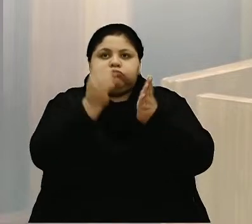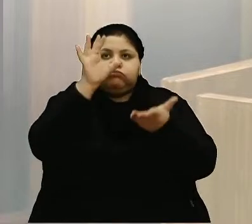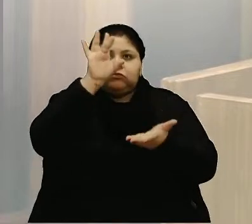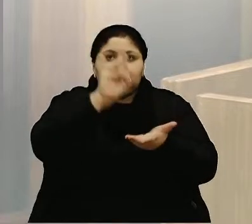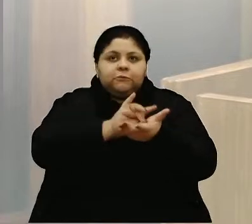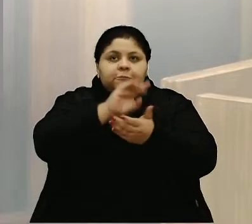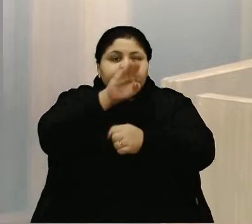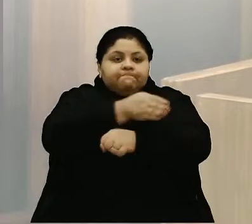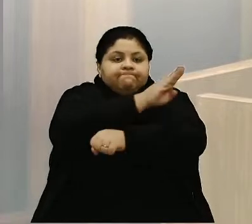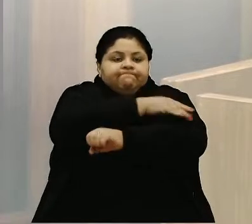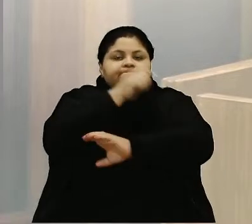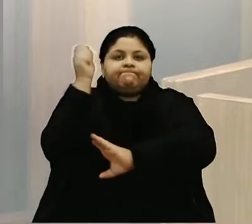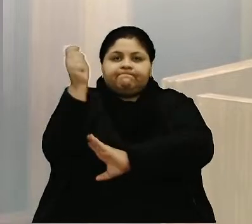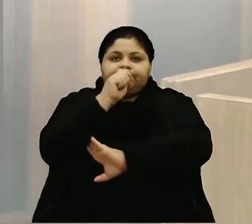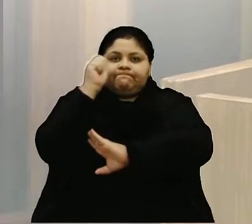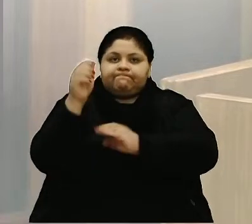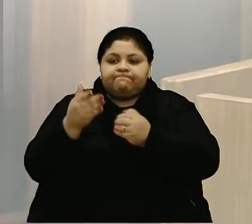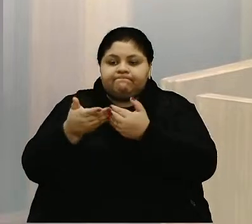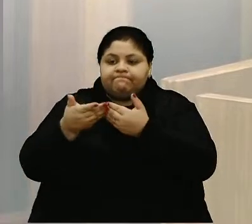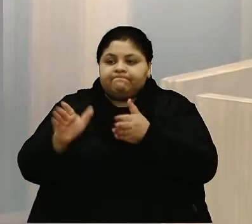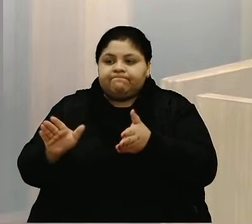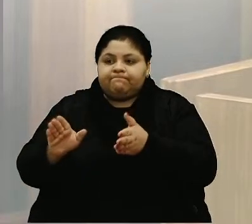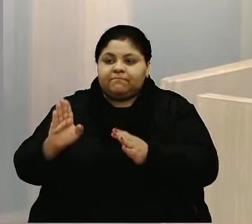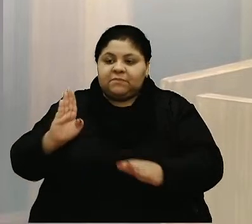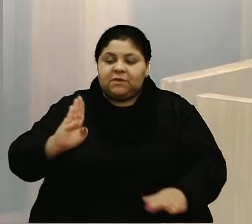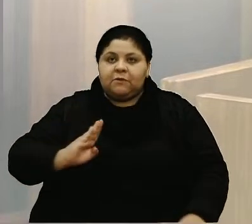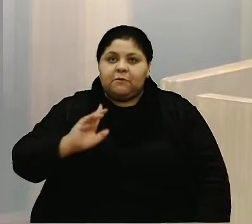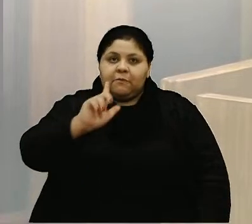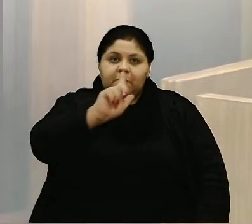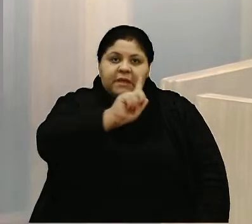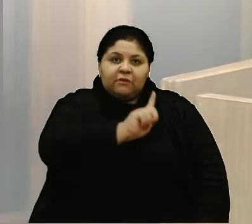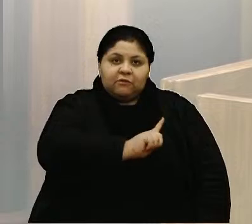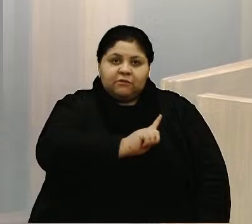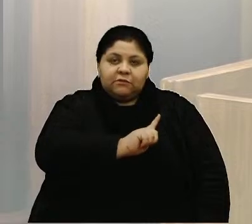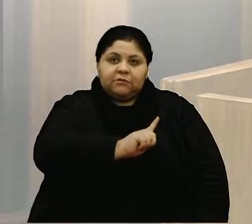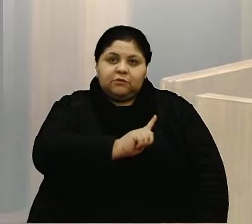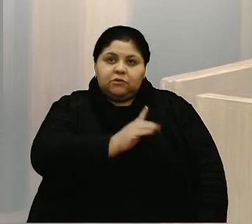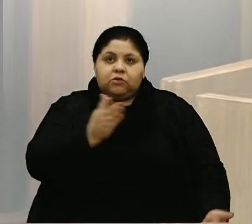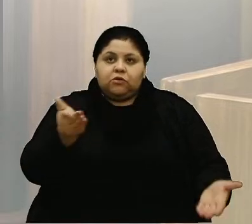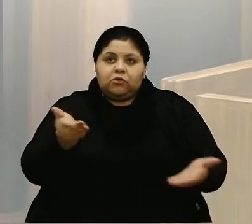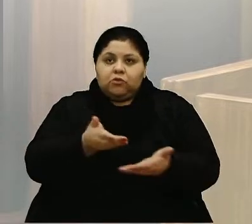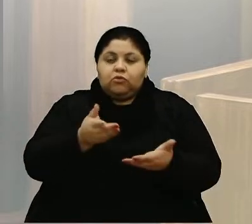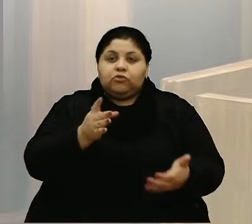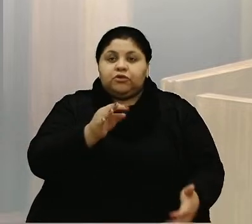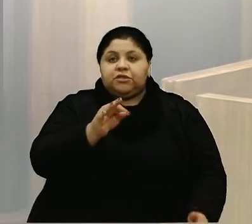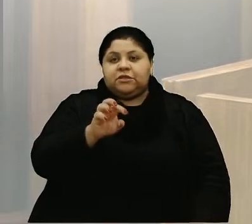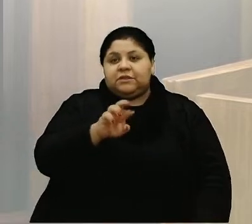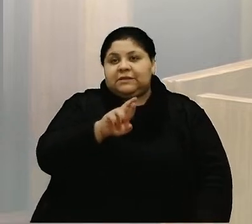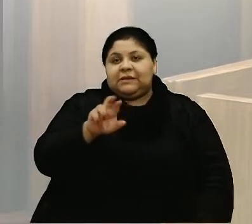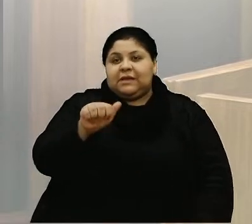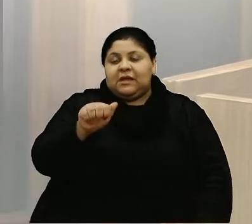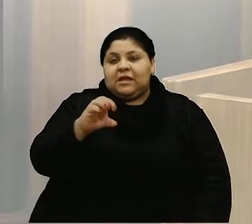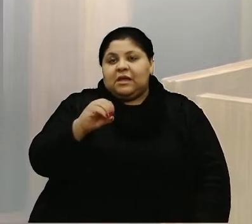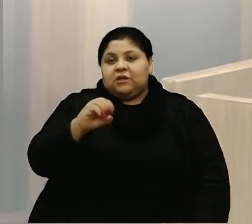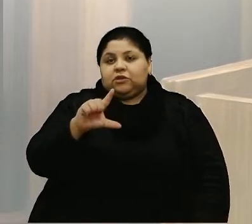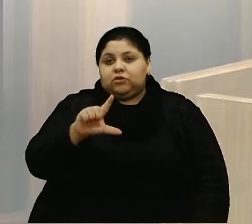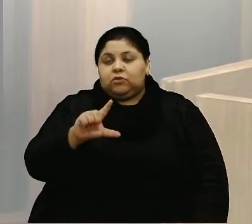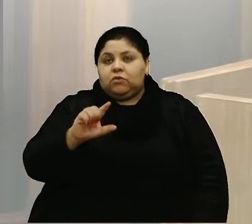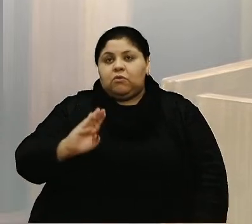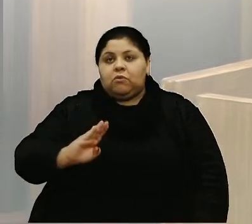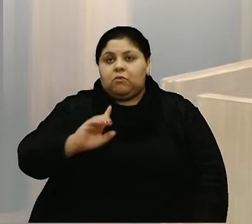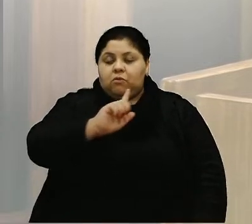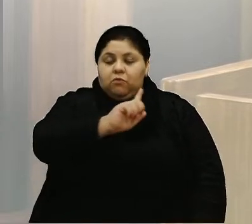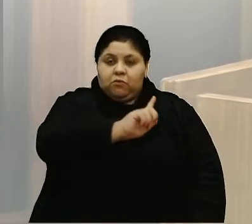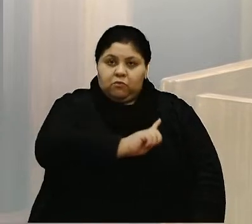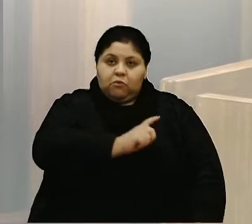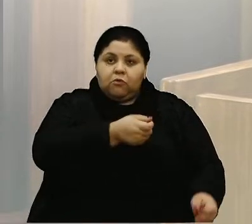Gaúcha, com a abertura de uma filial em Bento Gonçalves RS, denominada Terra Sol Bento. Inicialmente comercializava veículos